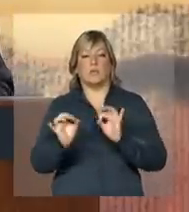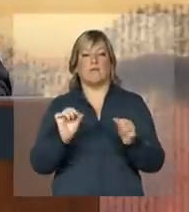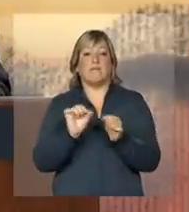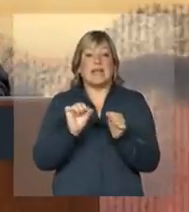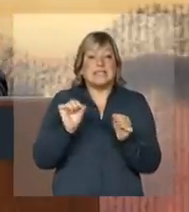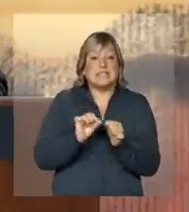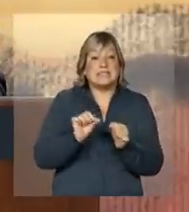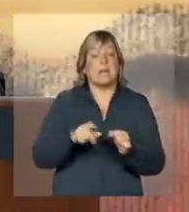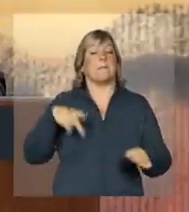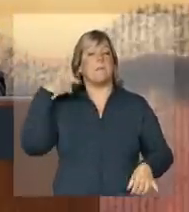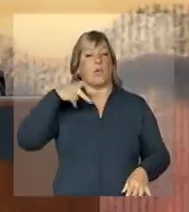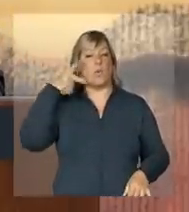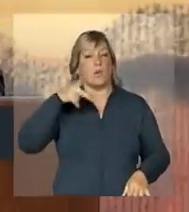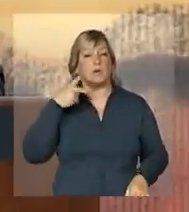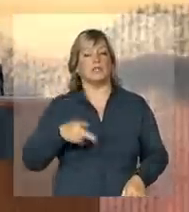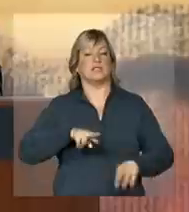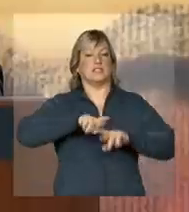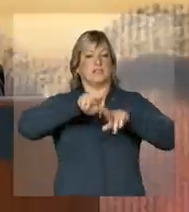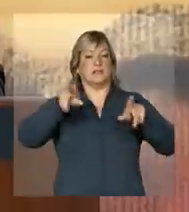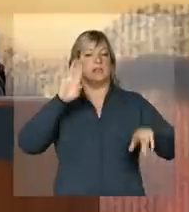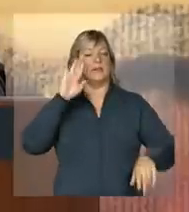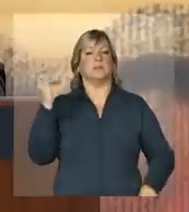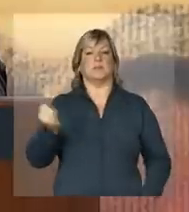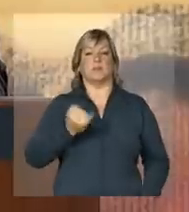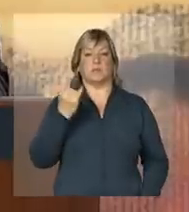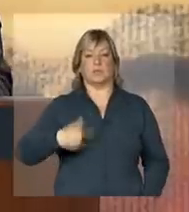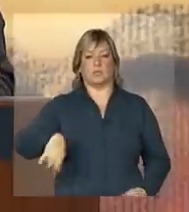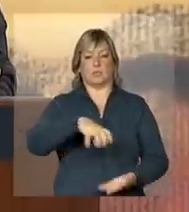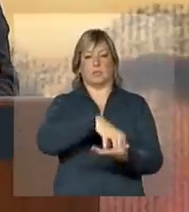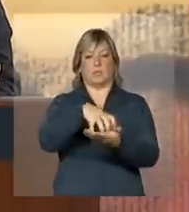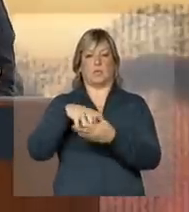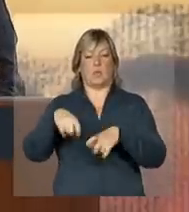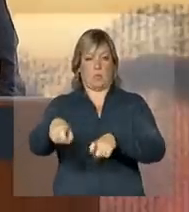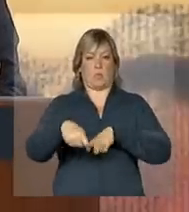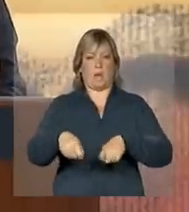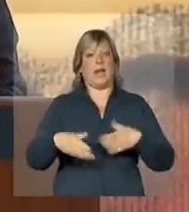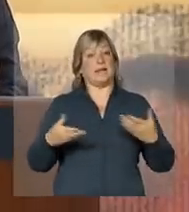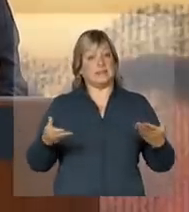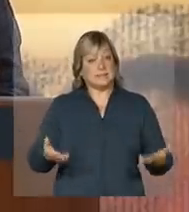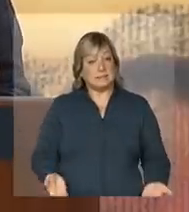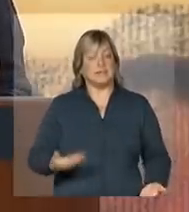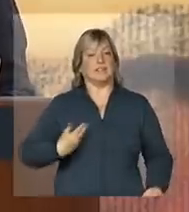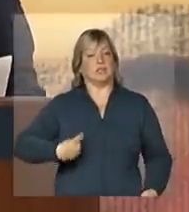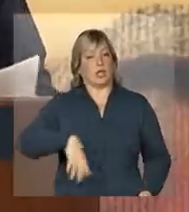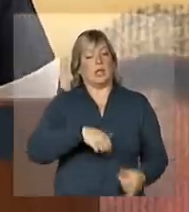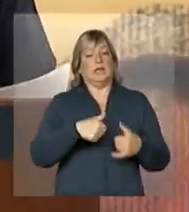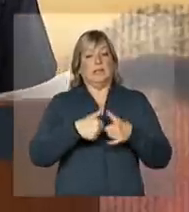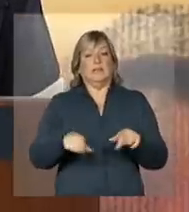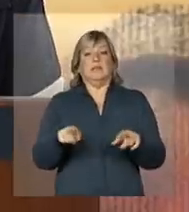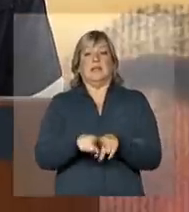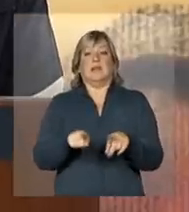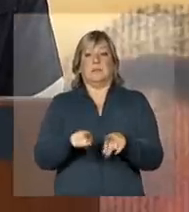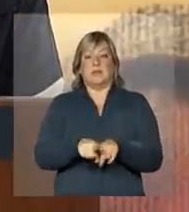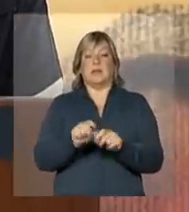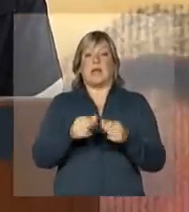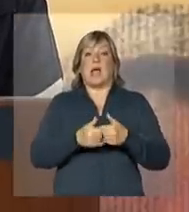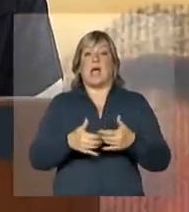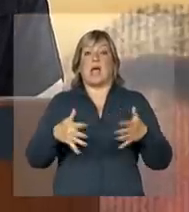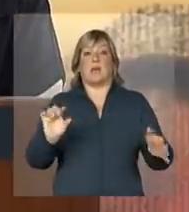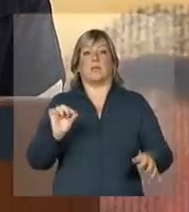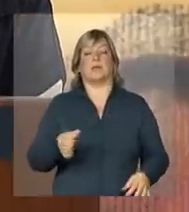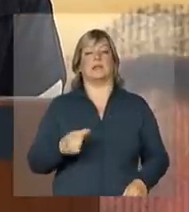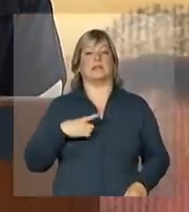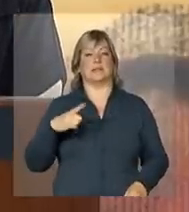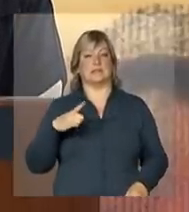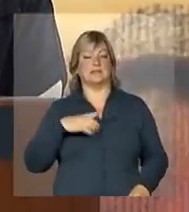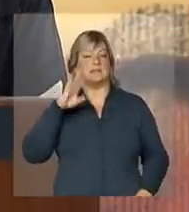específicas e diferenciadas para as comunidades rurais nesse sentido nós estamos também abrindo uma cesta de